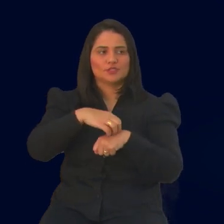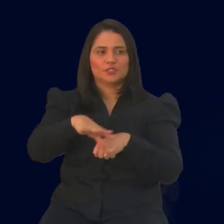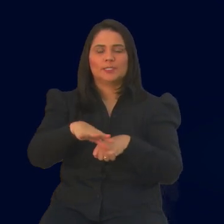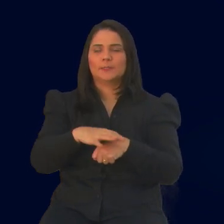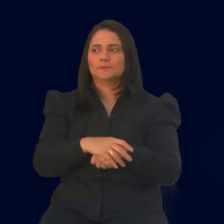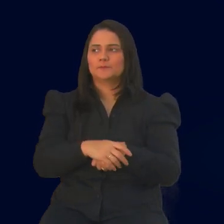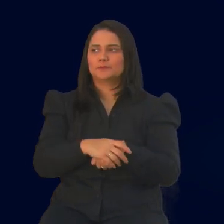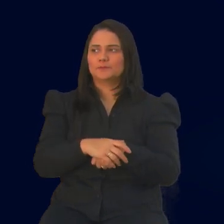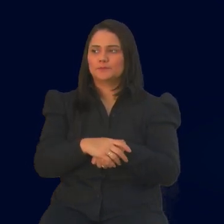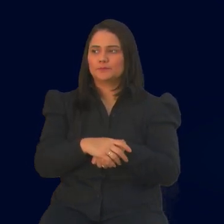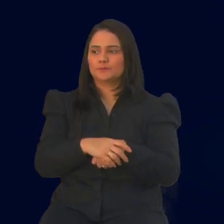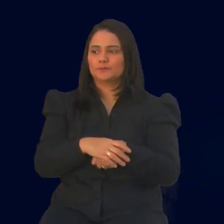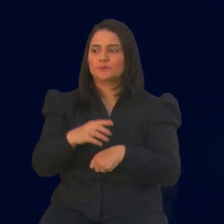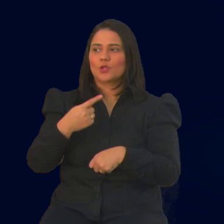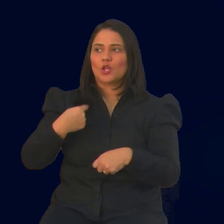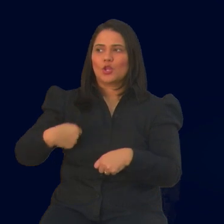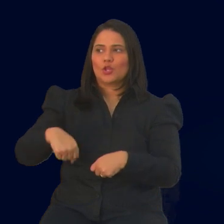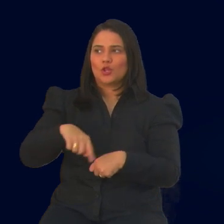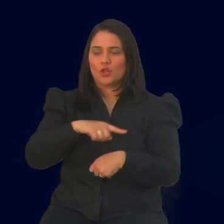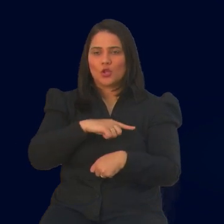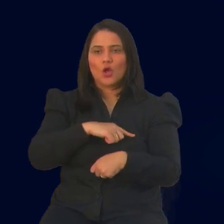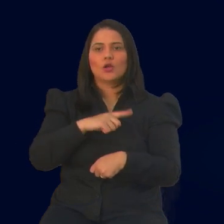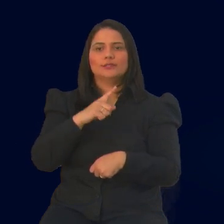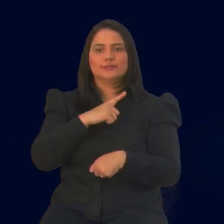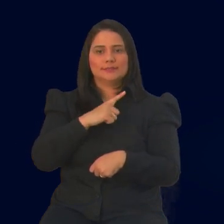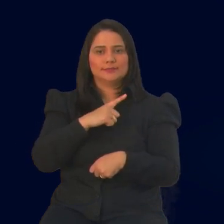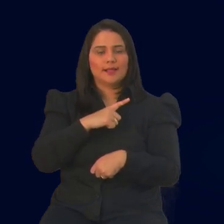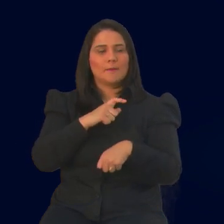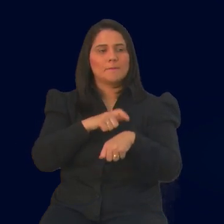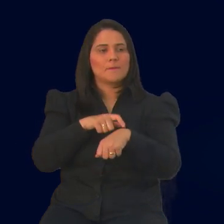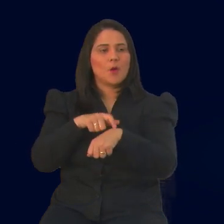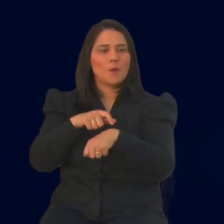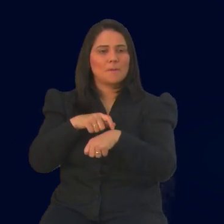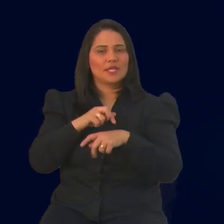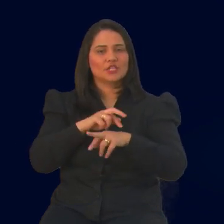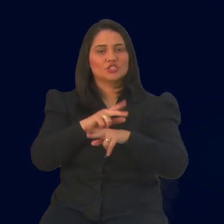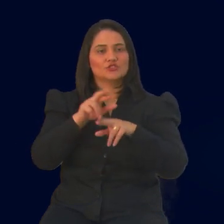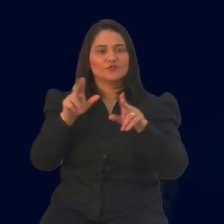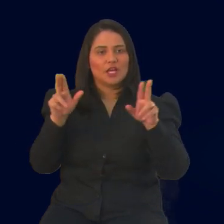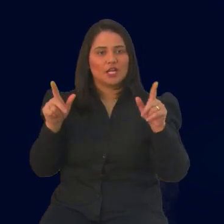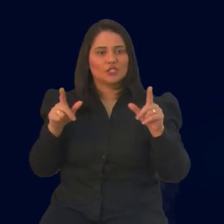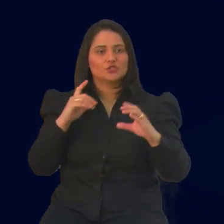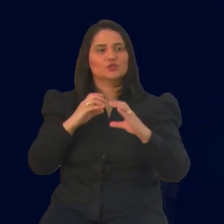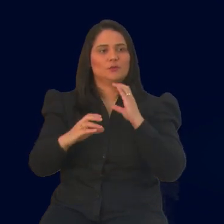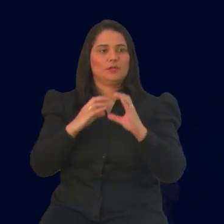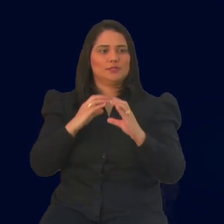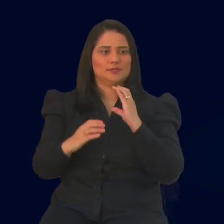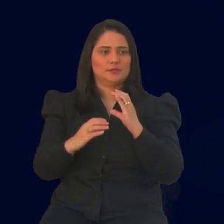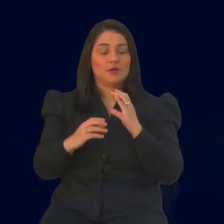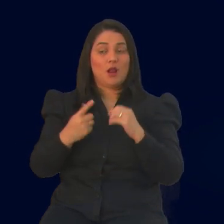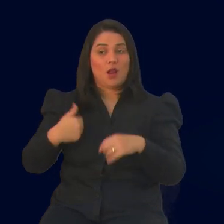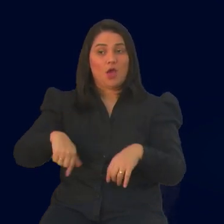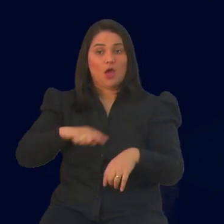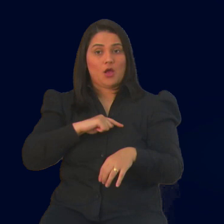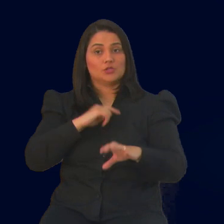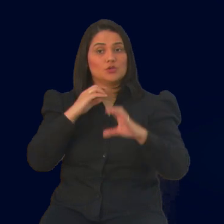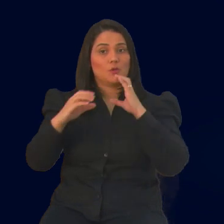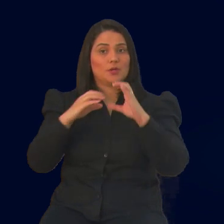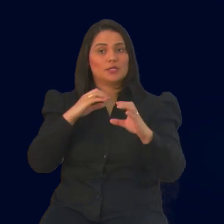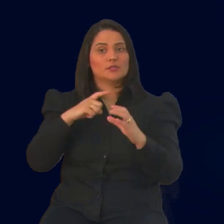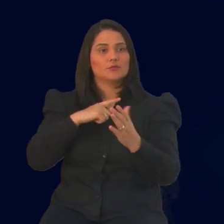que nós temos momentos diferentes de comunicação. A nossa comunicação